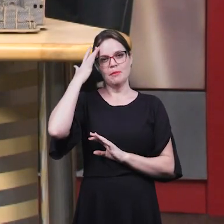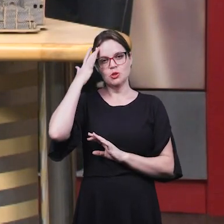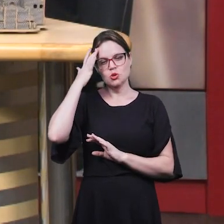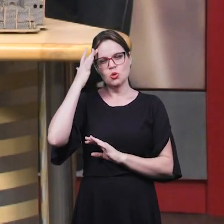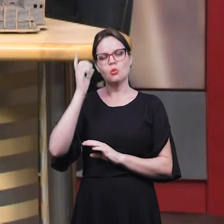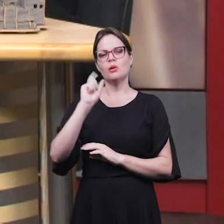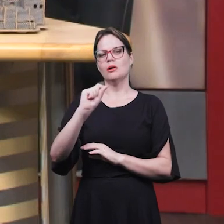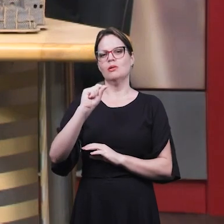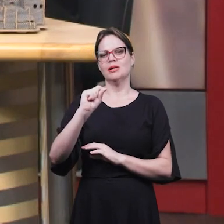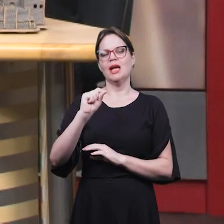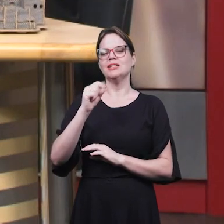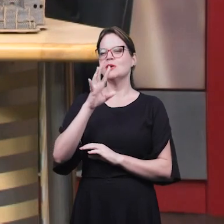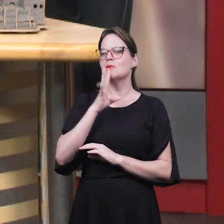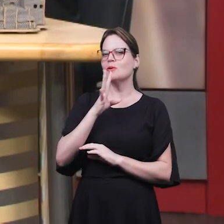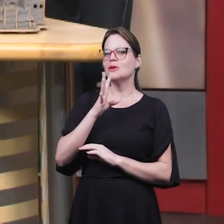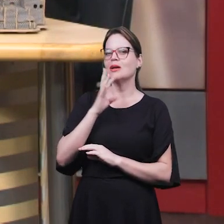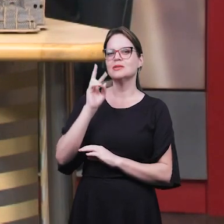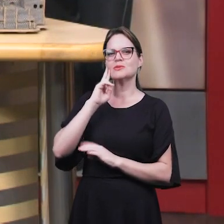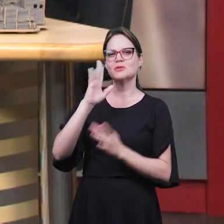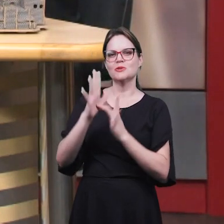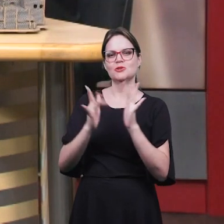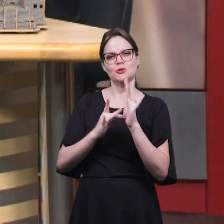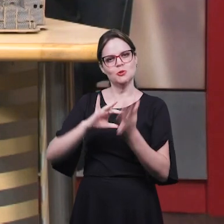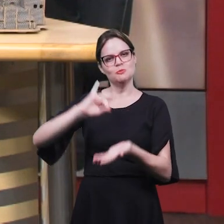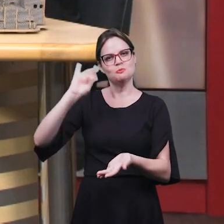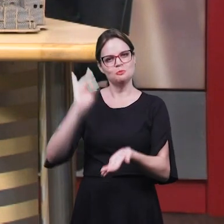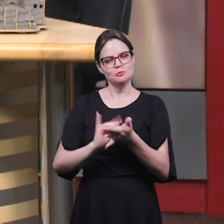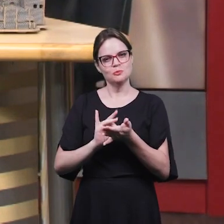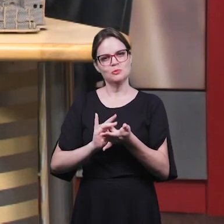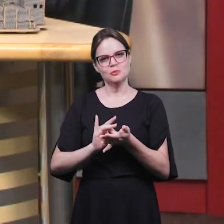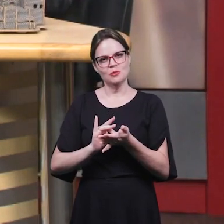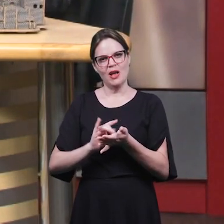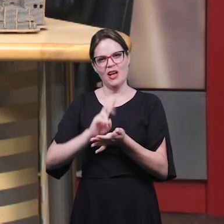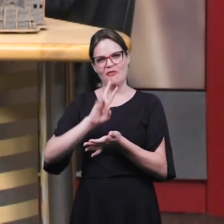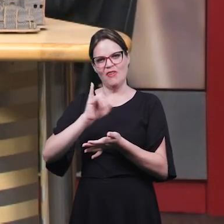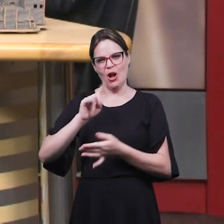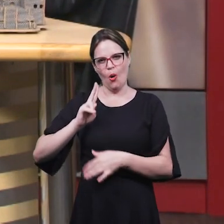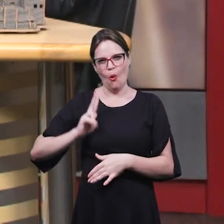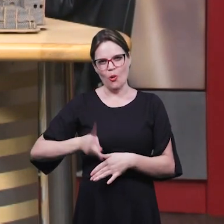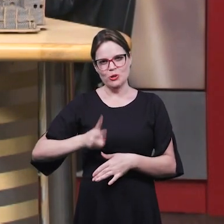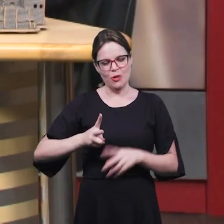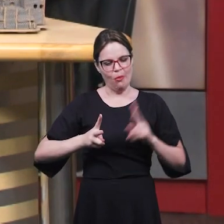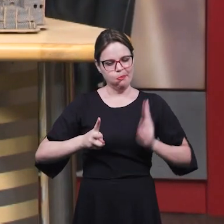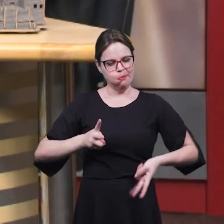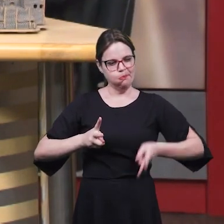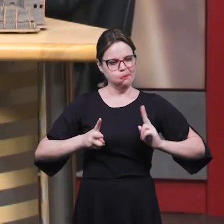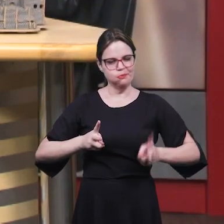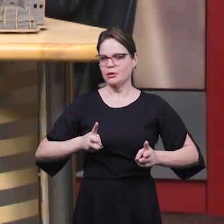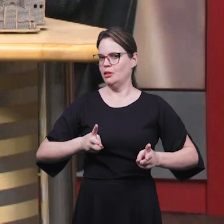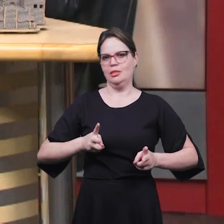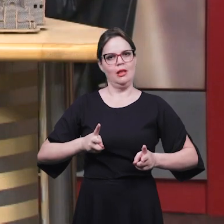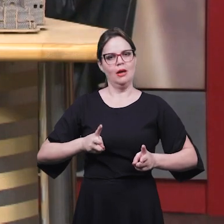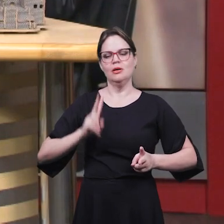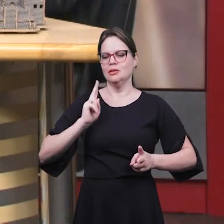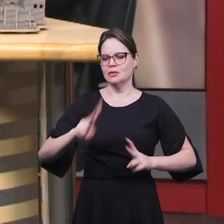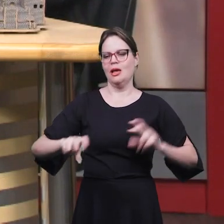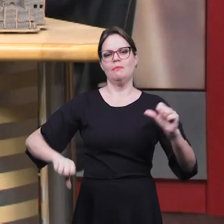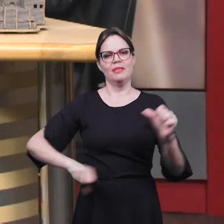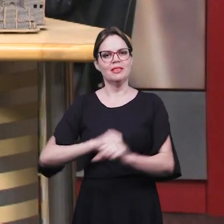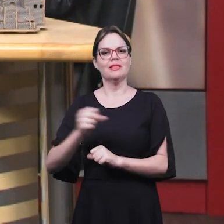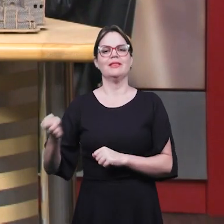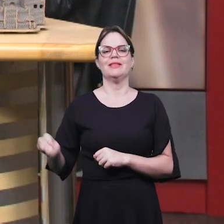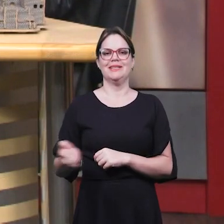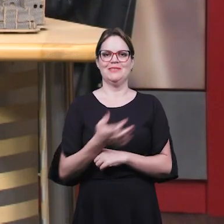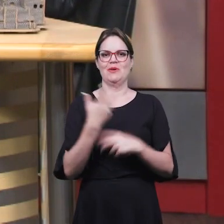encontro real com o Senhor Jesus volta igual. O paralítico lá